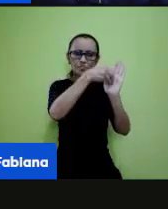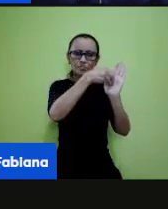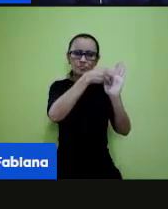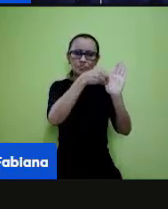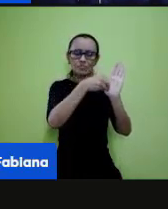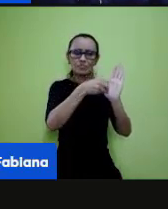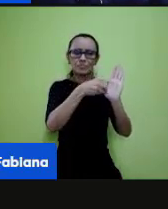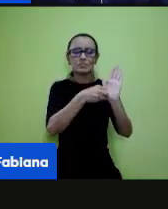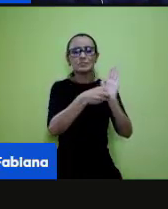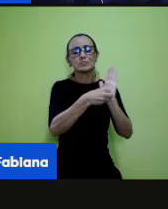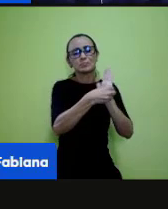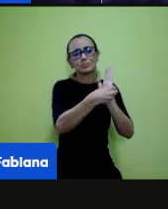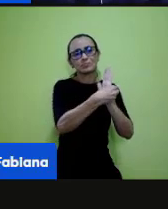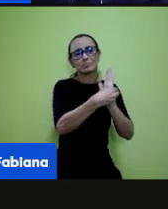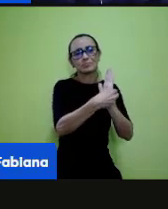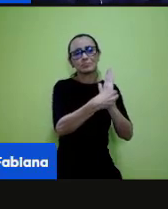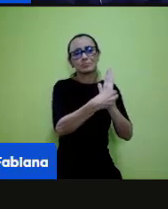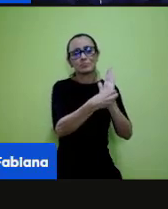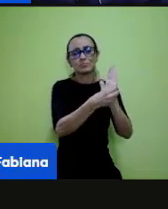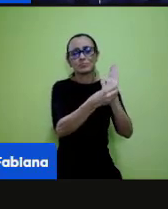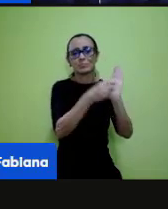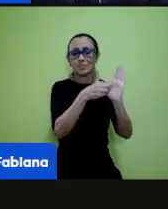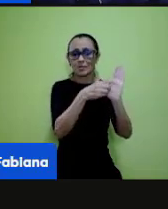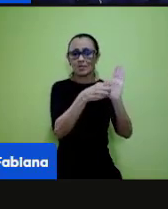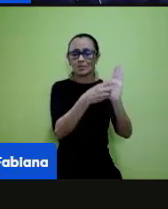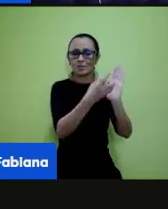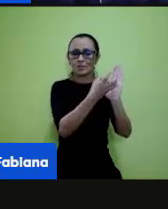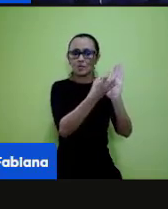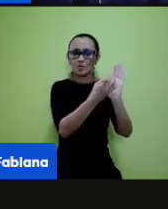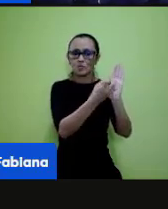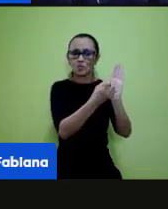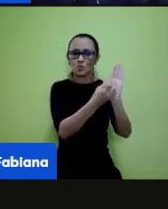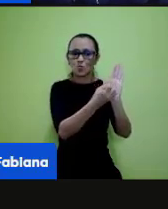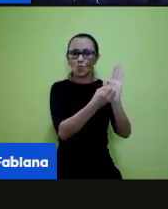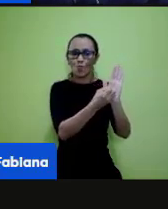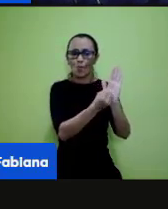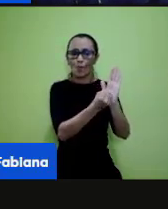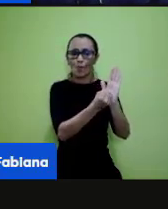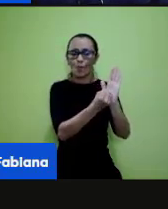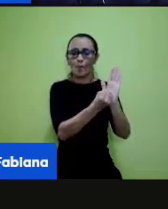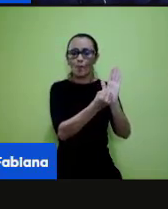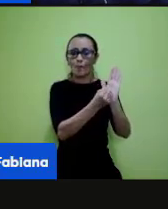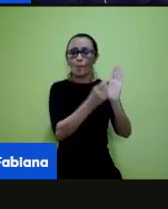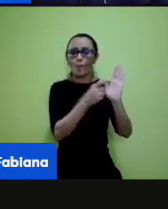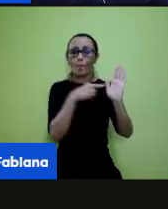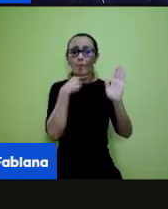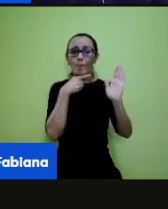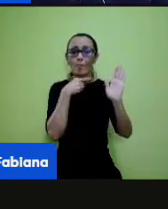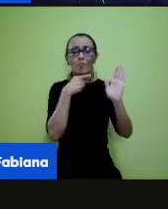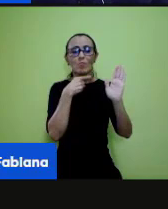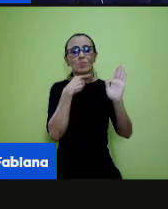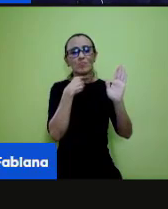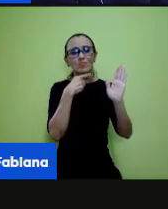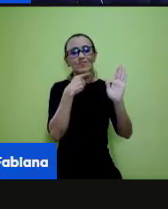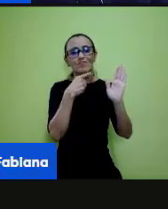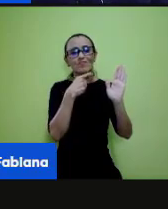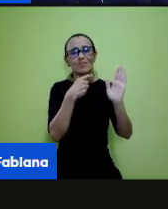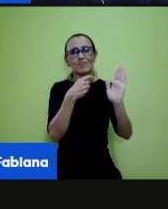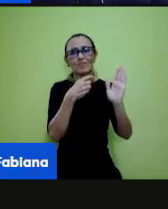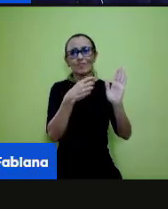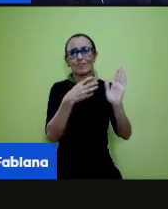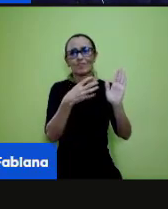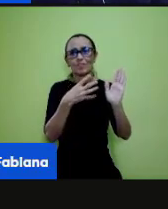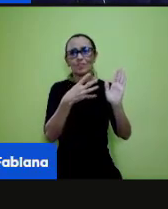recipiente vir a secar, esses ovos têm a resistência de dessecação de